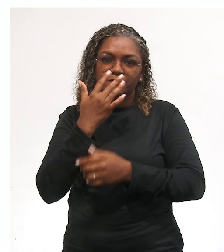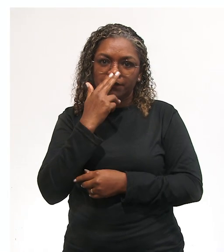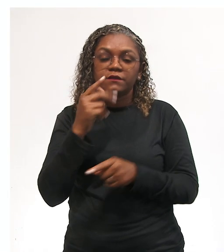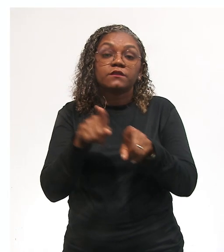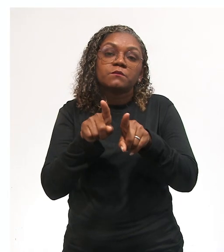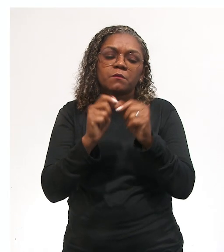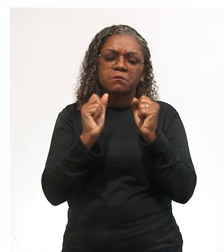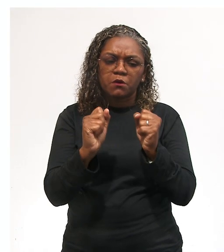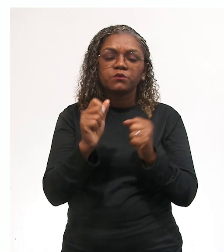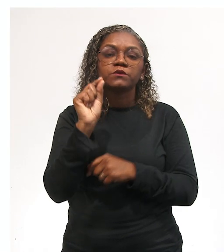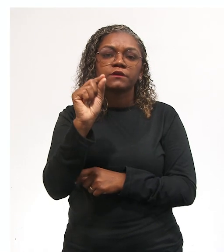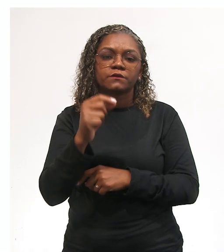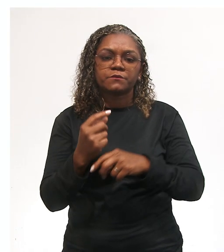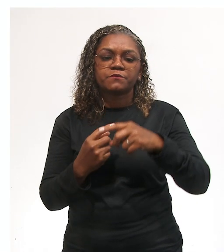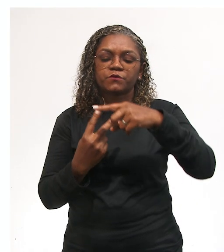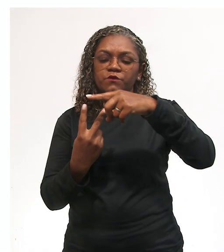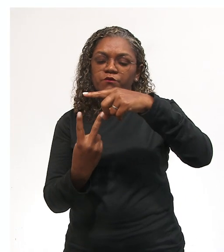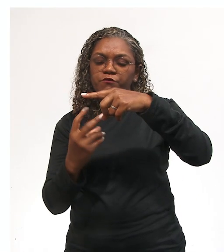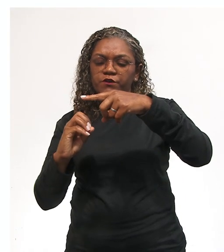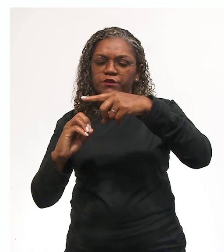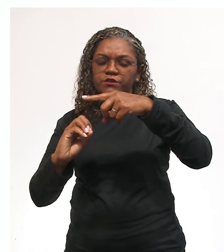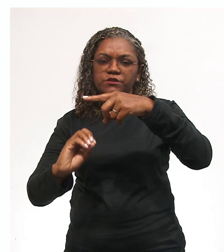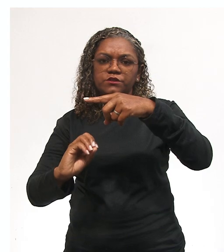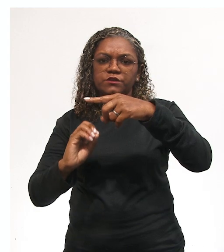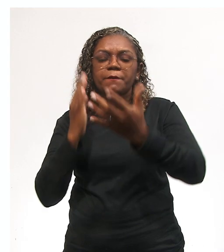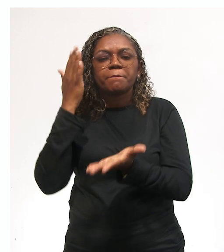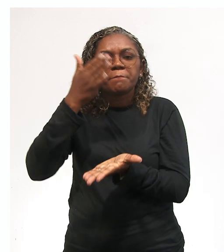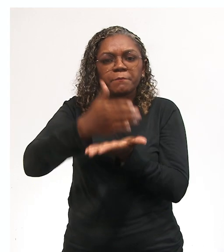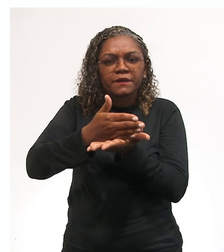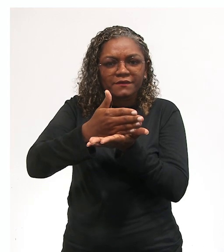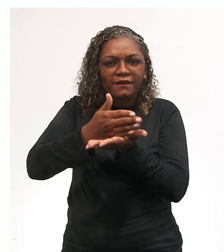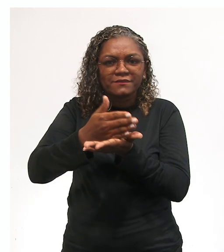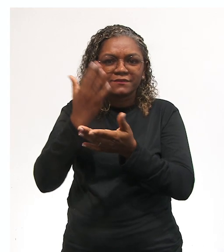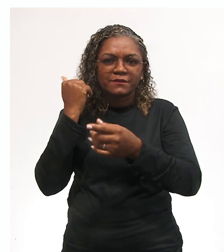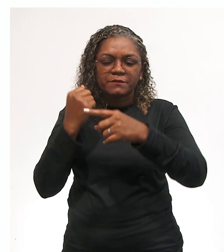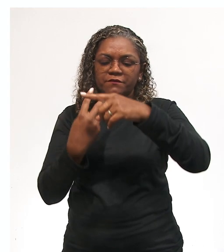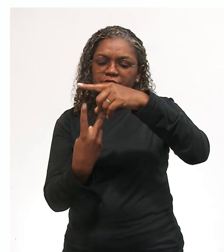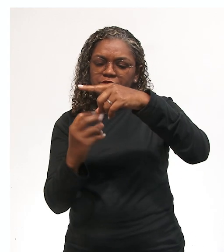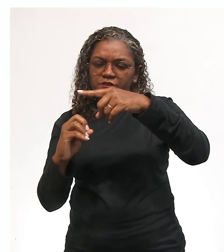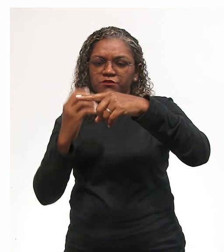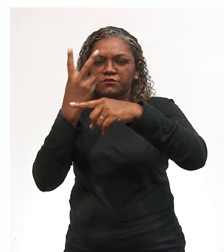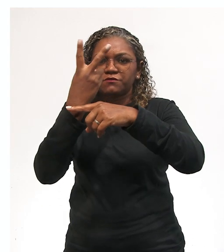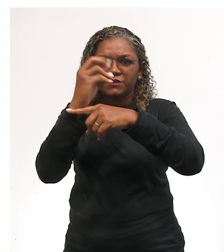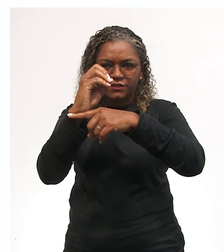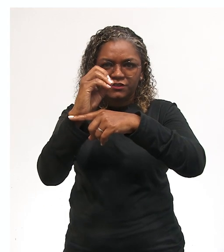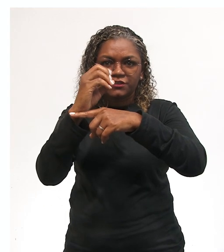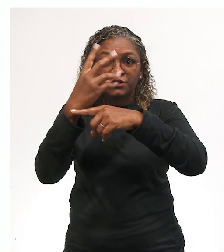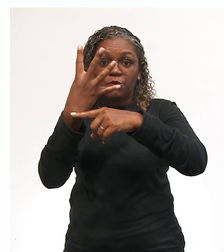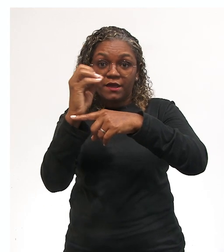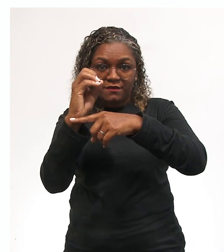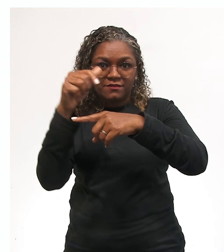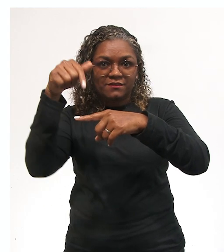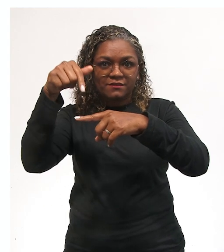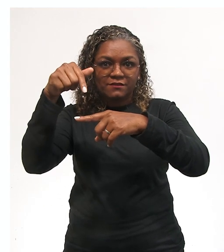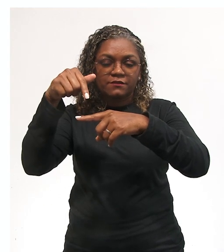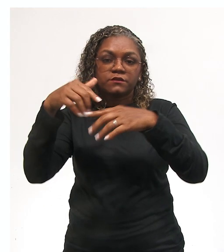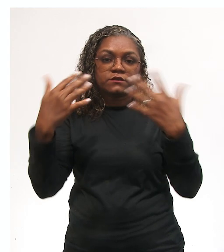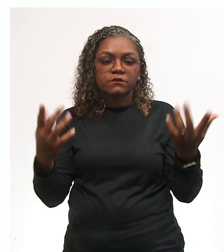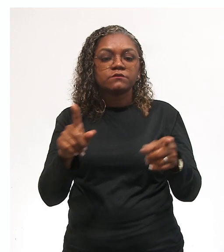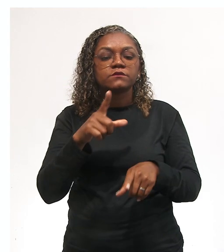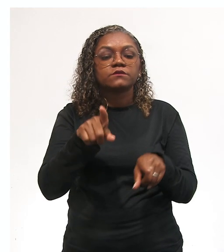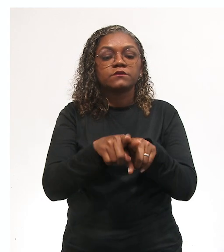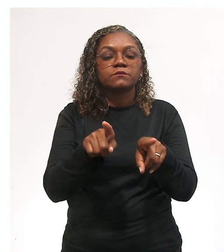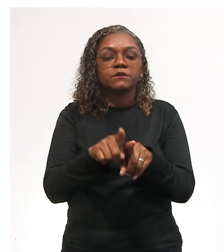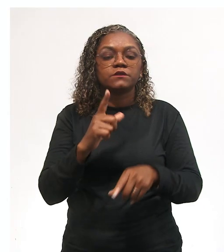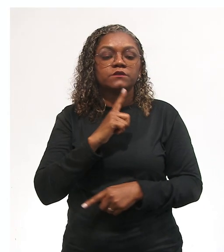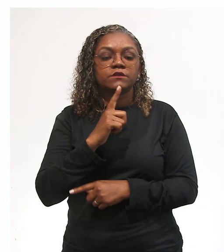contrário. O produto B custa a metade do produto A. No segundo exemplo, temos aqui razão de lucro, né?